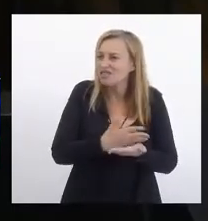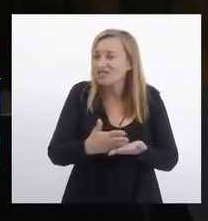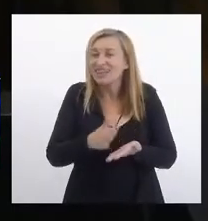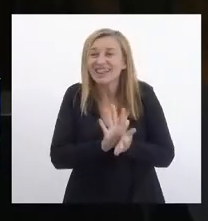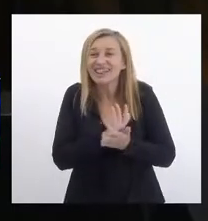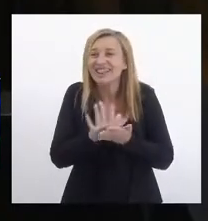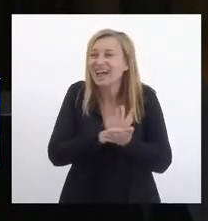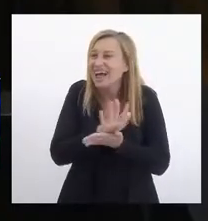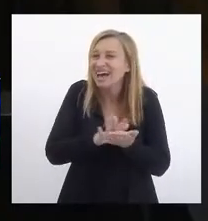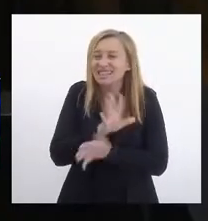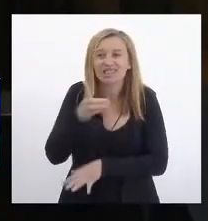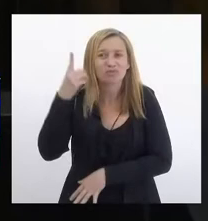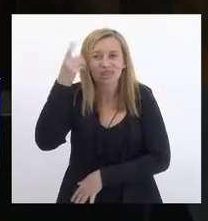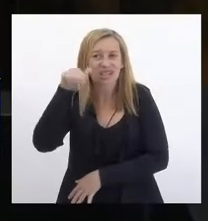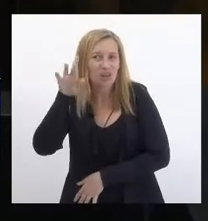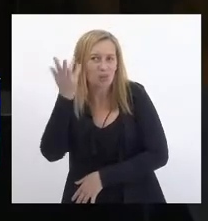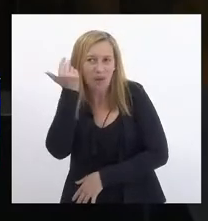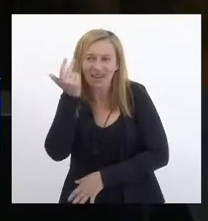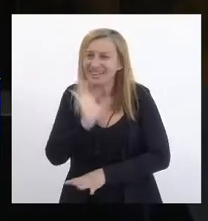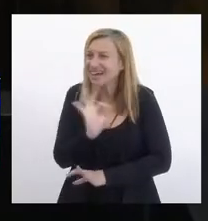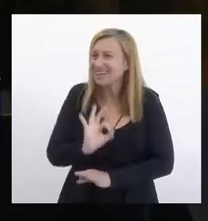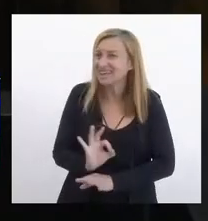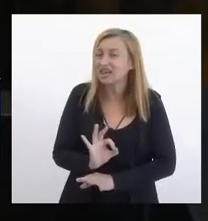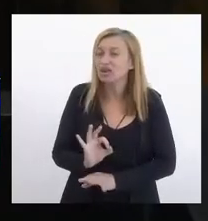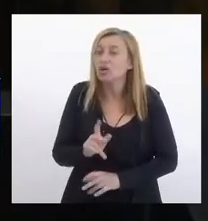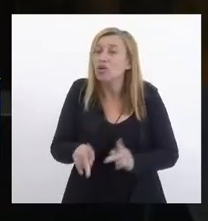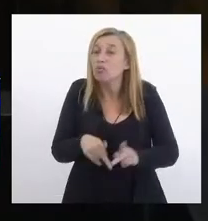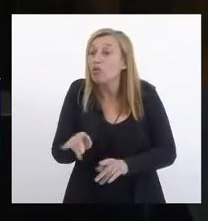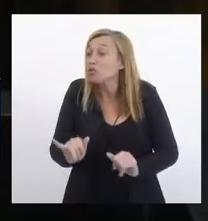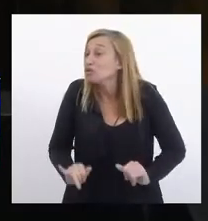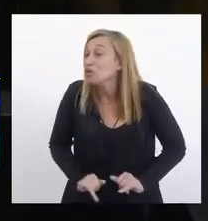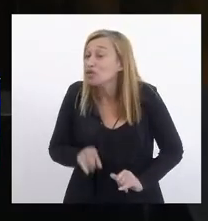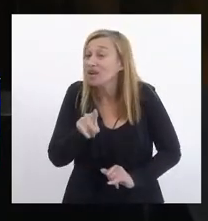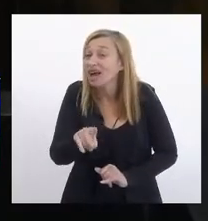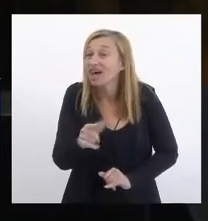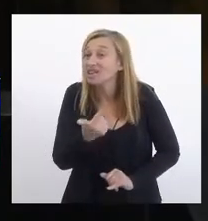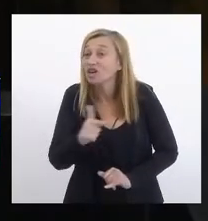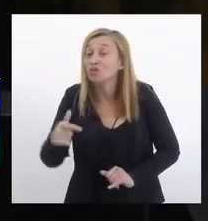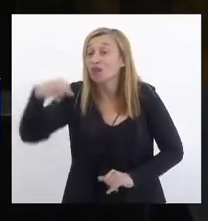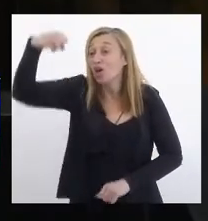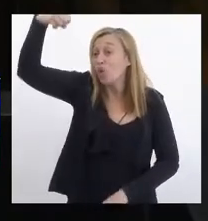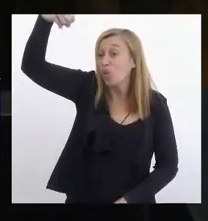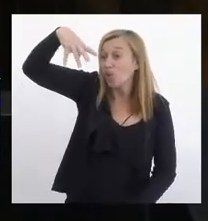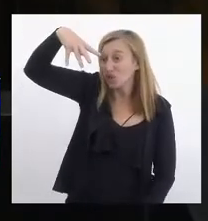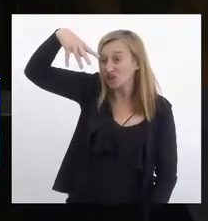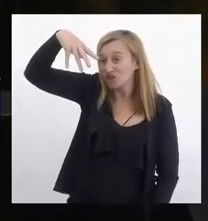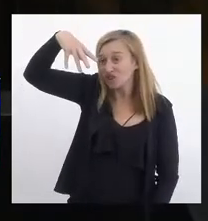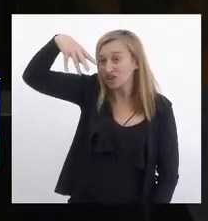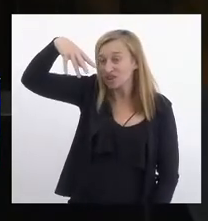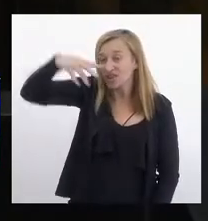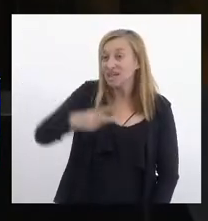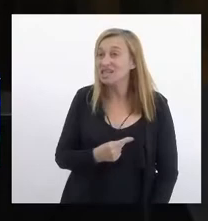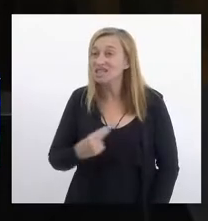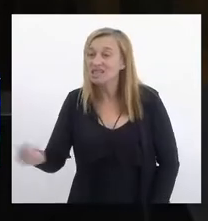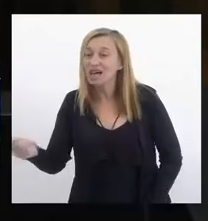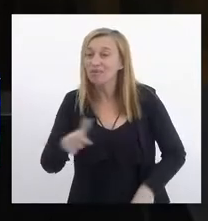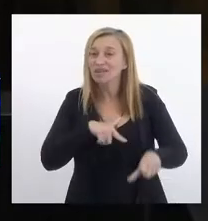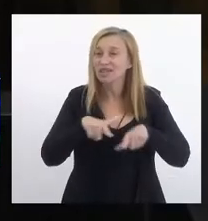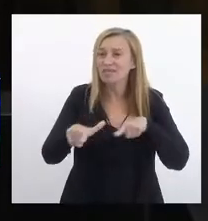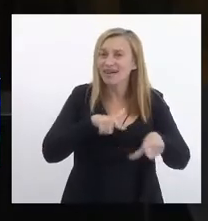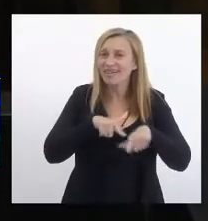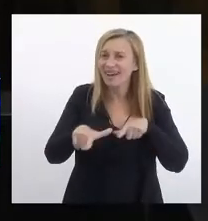tem nada, deputado Leomar. A população lá sofre, não tem iluminação. Eles saem para trabalhar